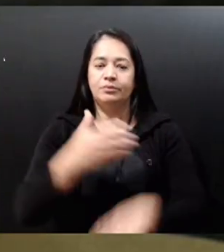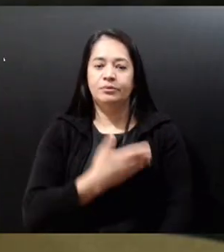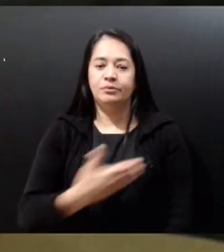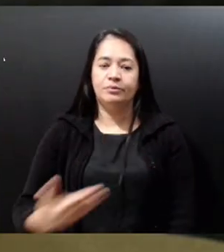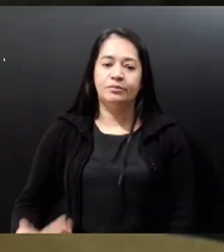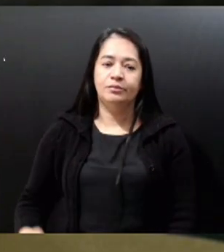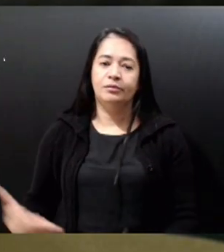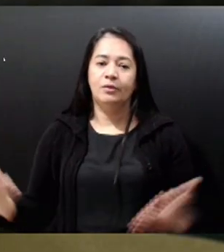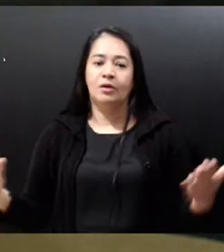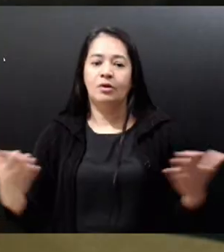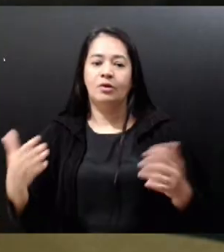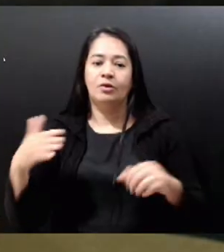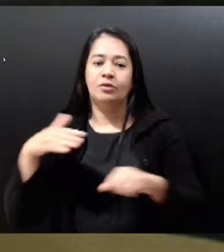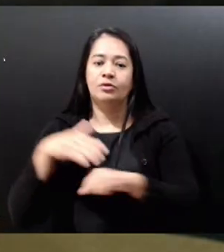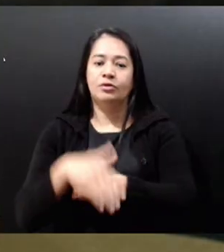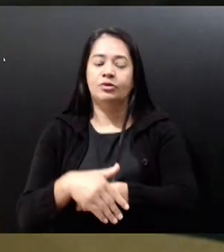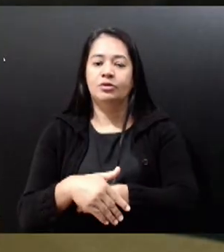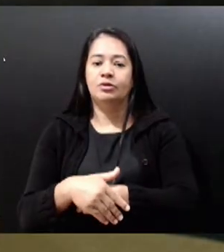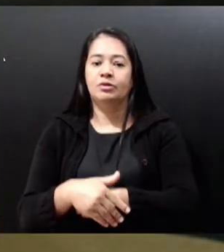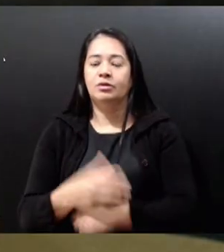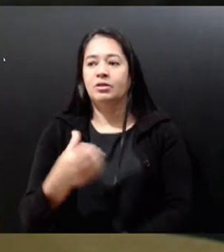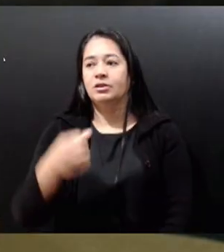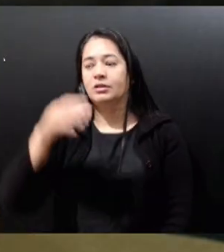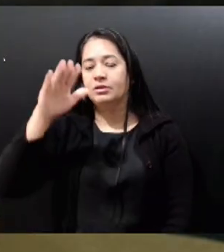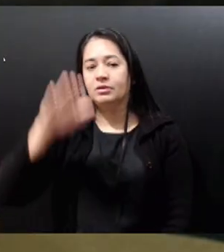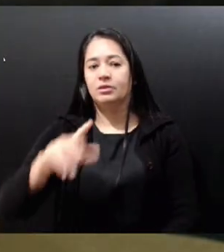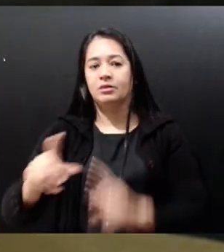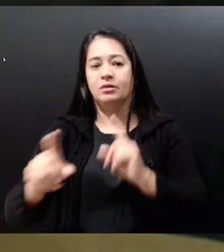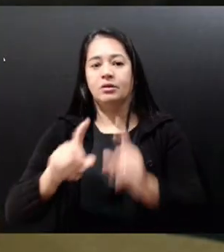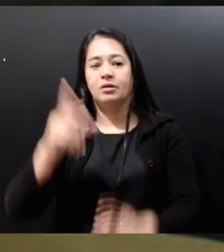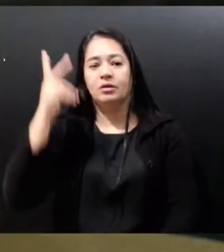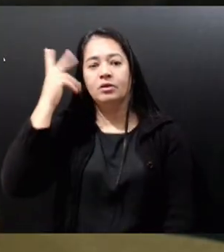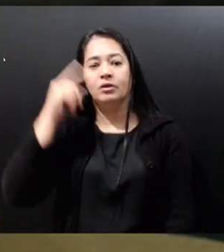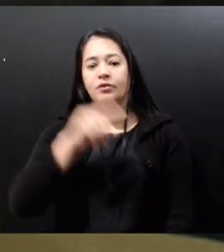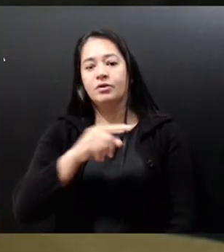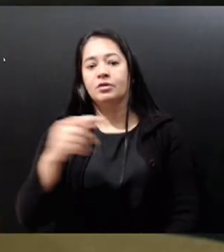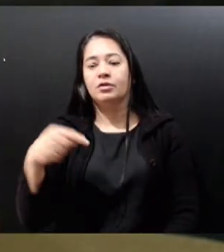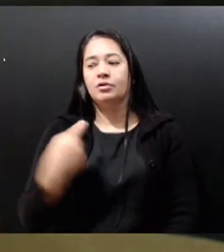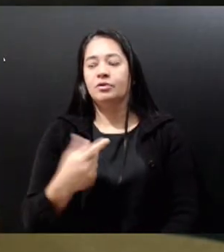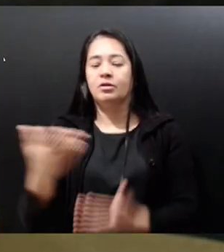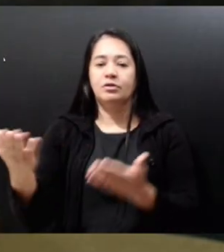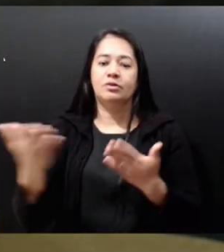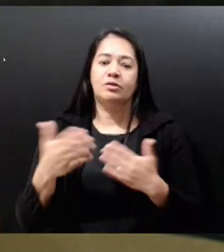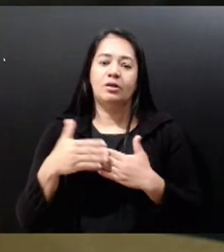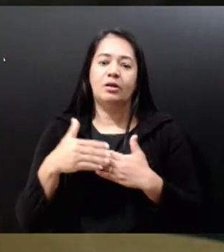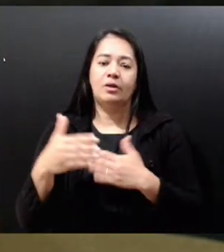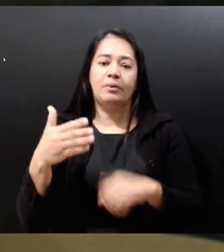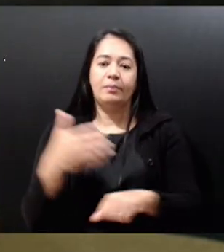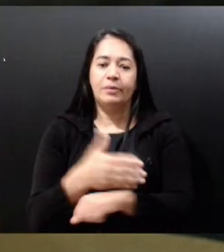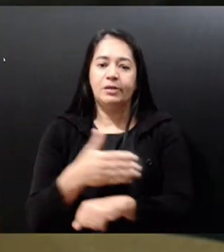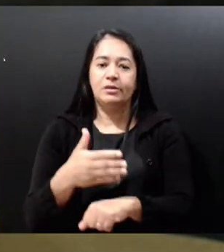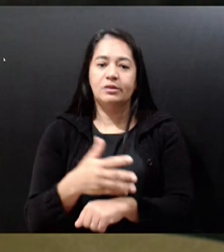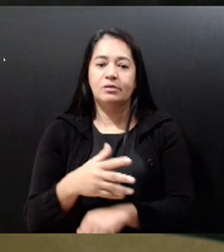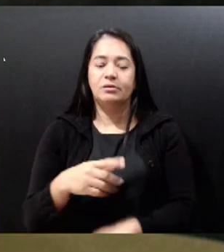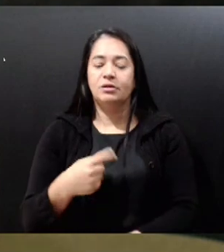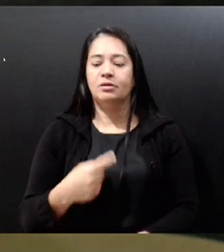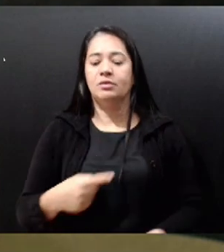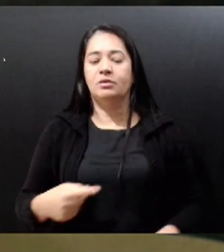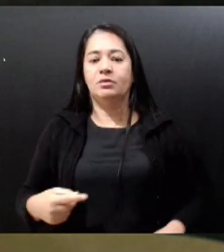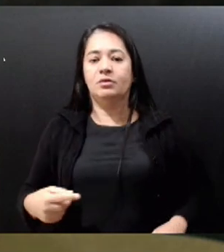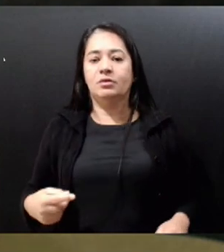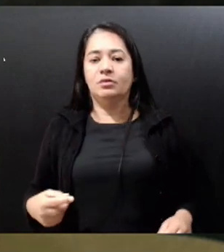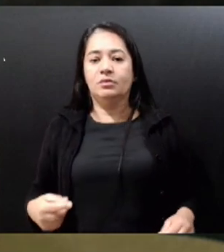reunião ordinária. Você é nosso convidado a participar. Lembrando que nós transmitimos aqui da TV Câmara Campinas,